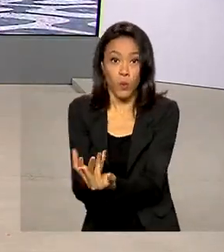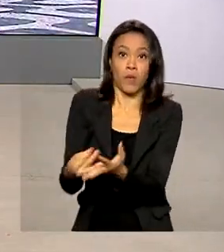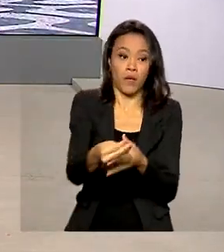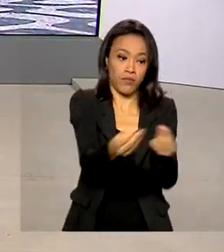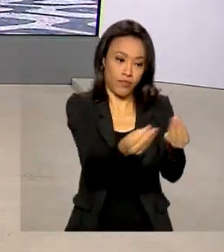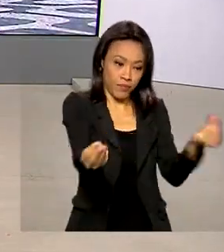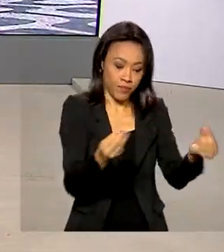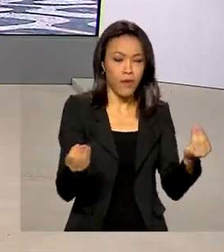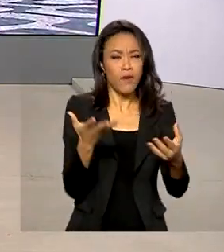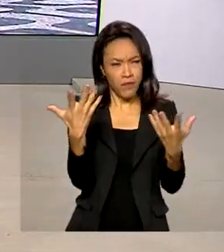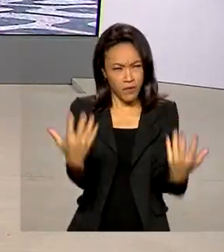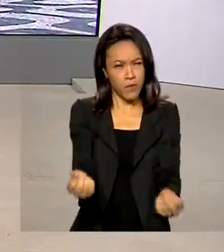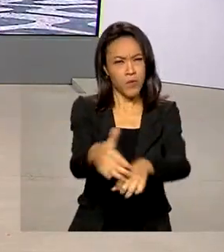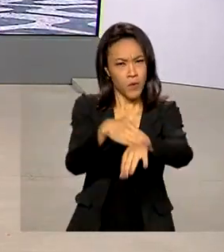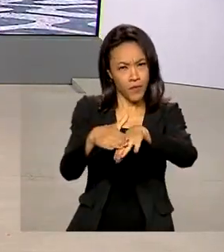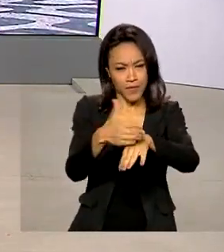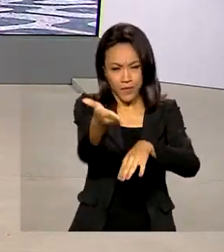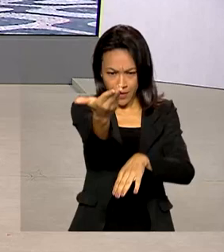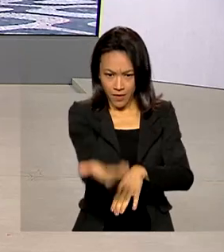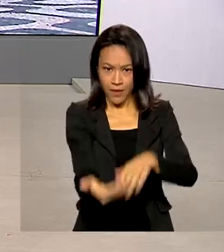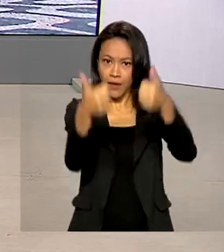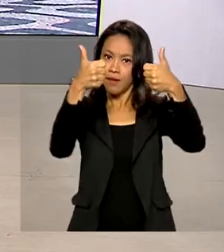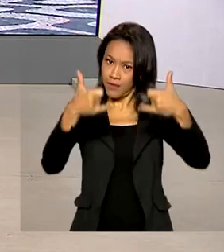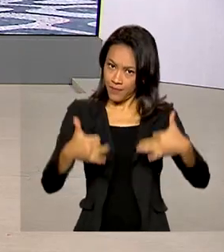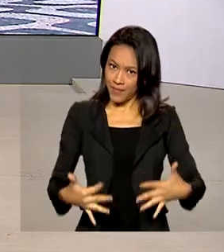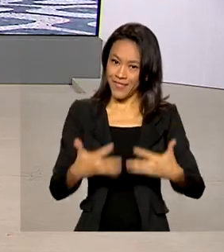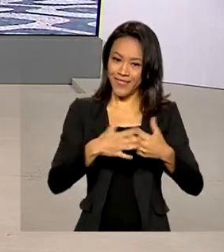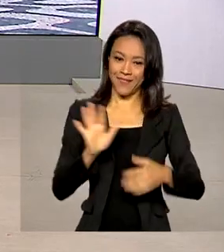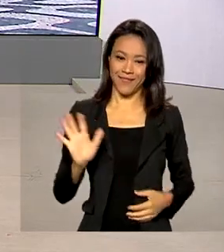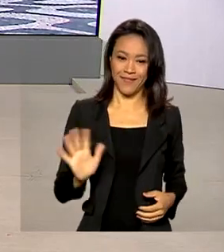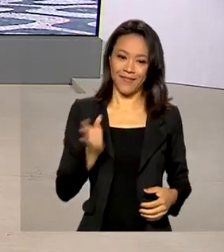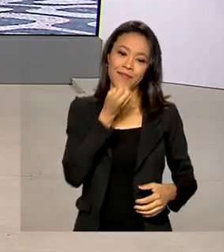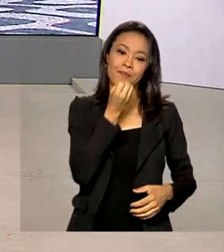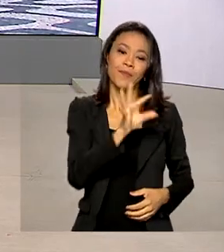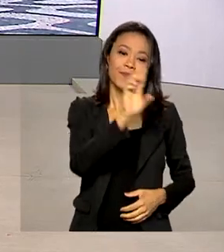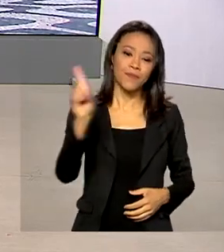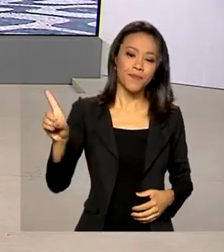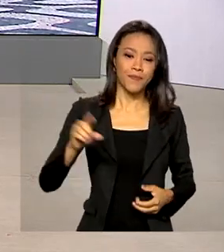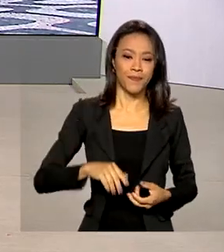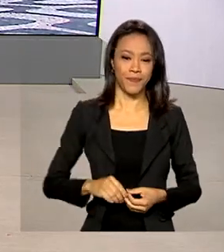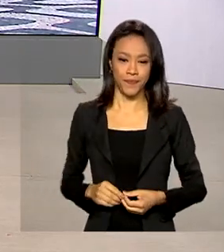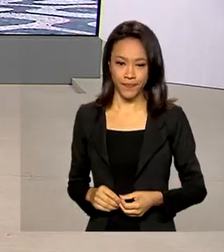com Priscila Tereza ela tem ao vivo os detalhes pra gente Priscila bom dia